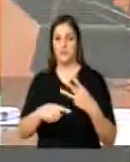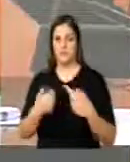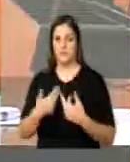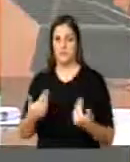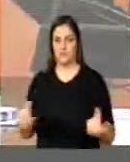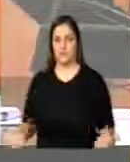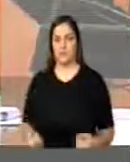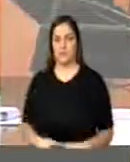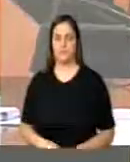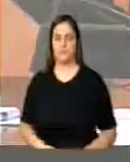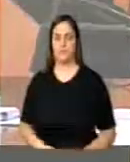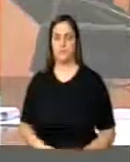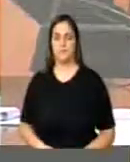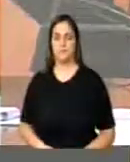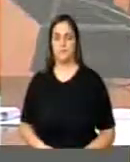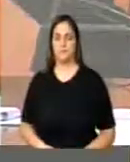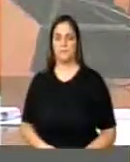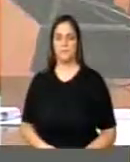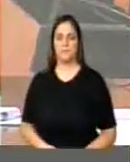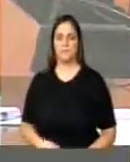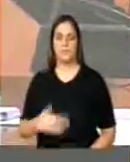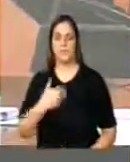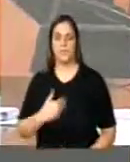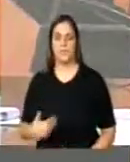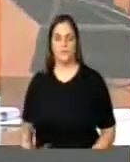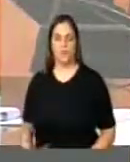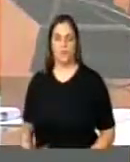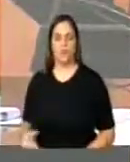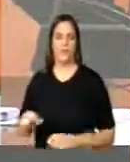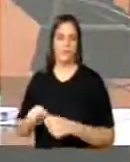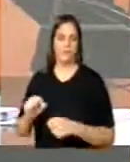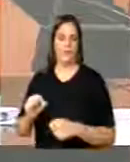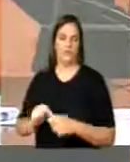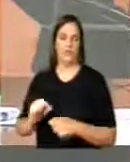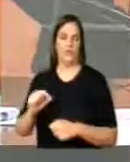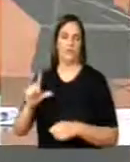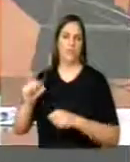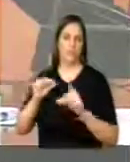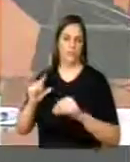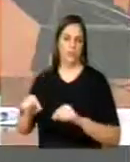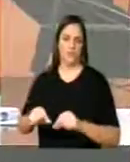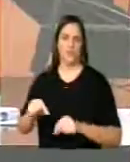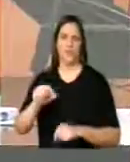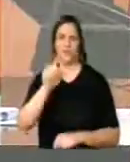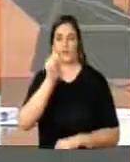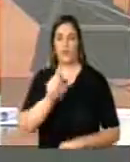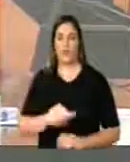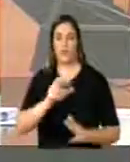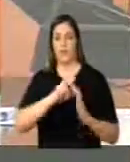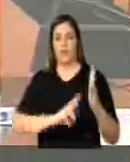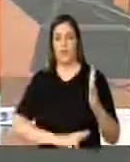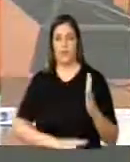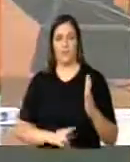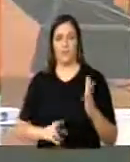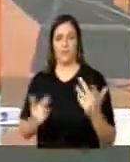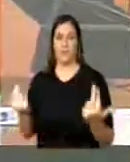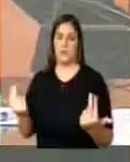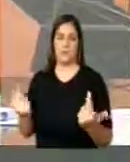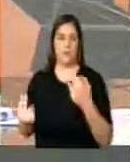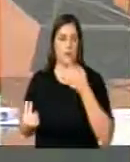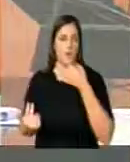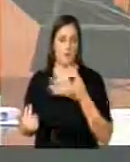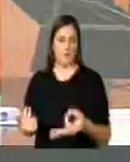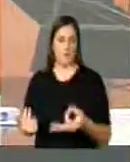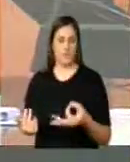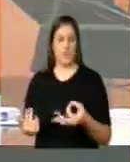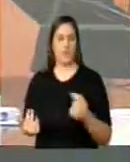fundamentos apresentados tanto pelo governo e reverberado à exaustão pelo próprio relator, permita-me, relator, com todo respeito, é